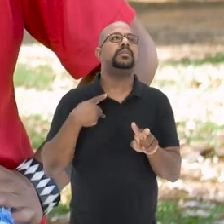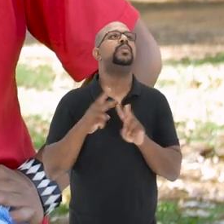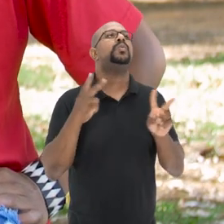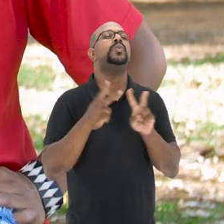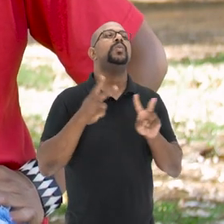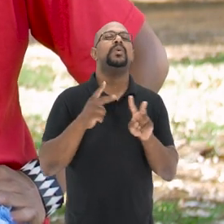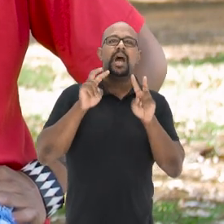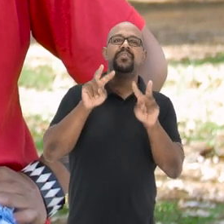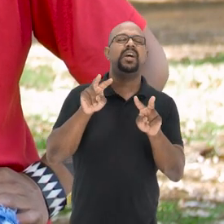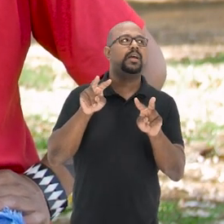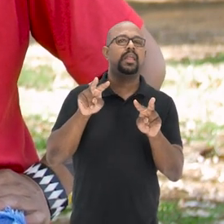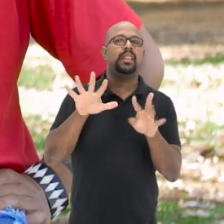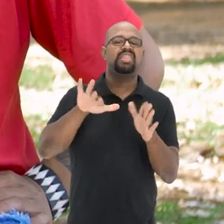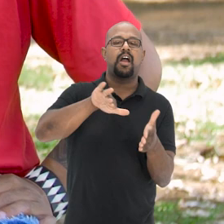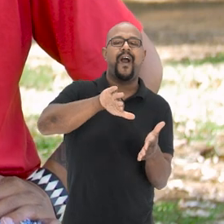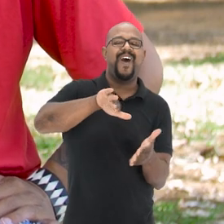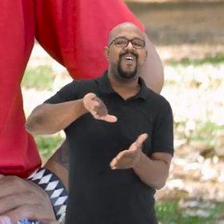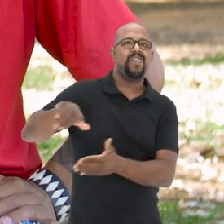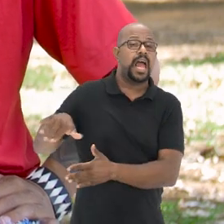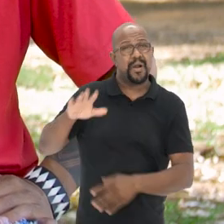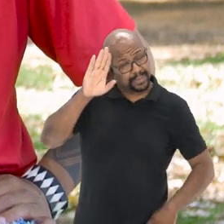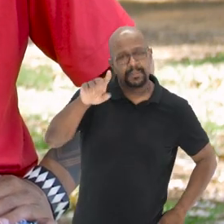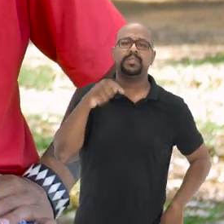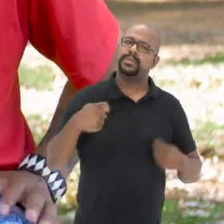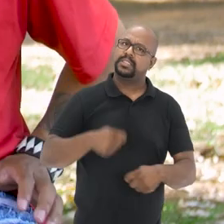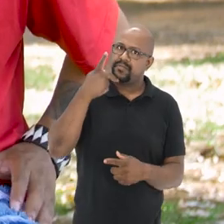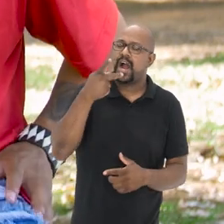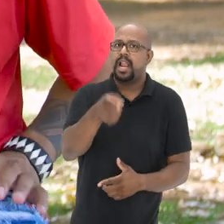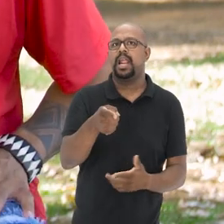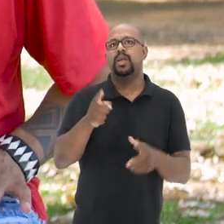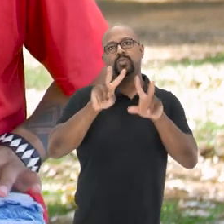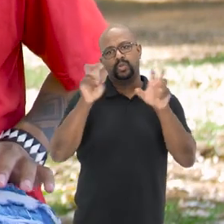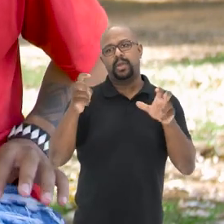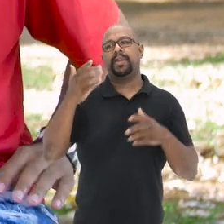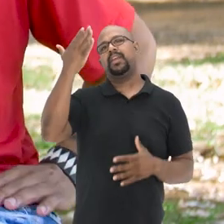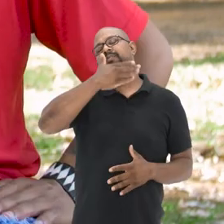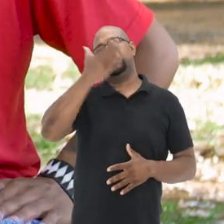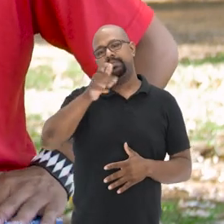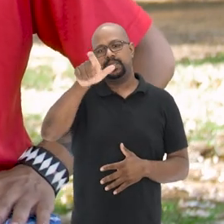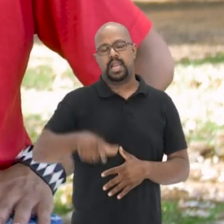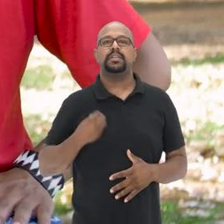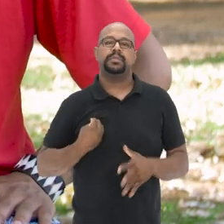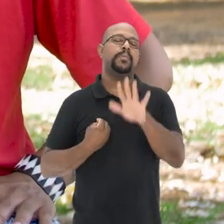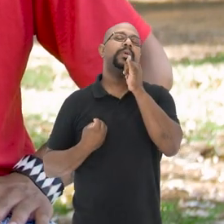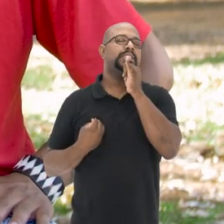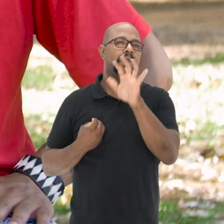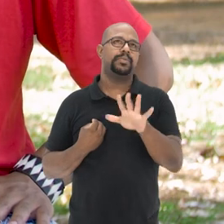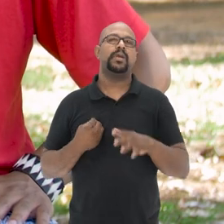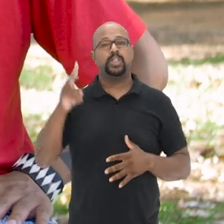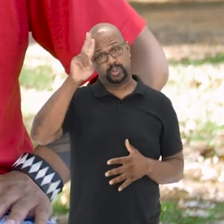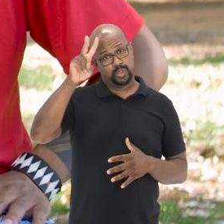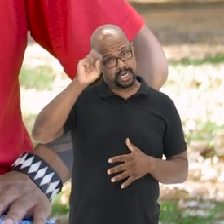que tá vendo. Acho que esse é um ponto muito... é o principal ponto, sim, que tem que ser atacado quando se fala em invisibilidade. Porque, por exemplo, tu